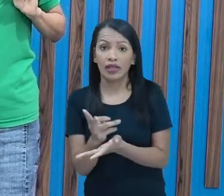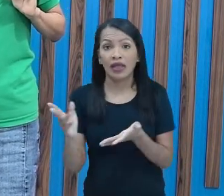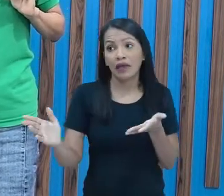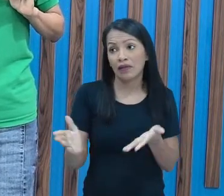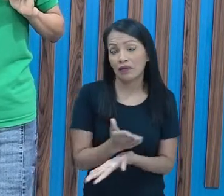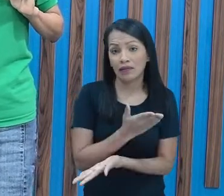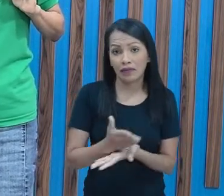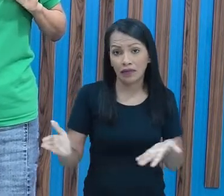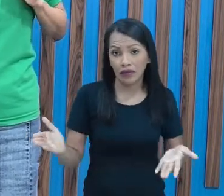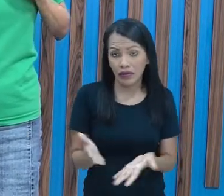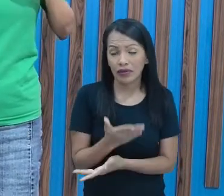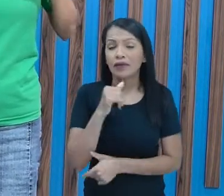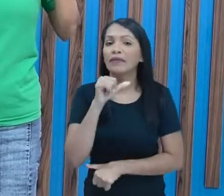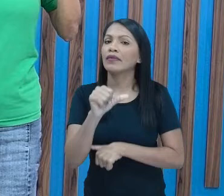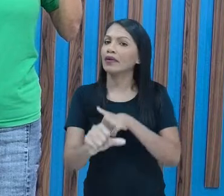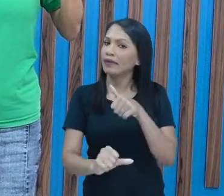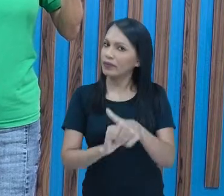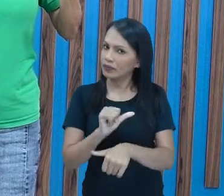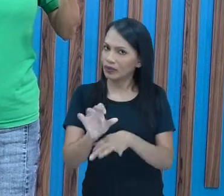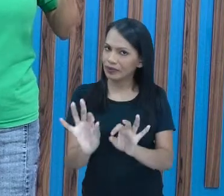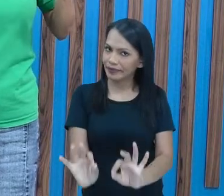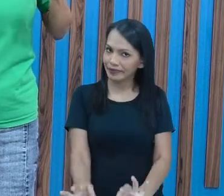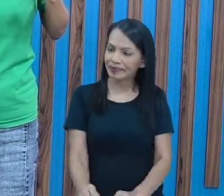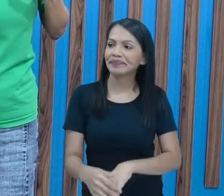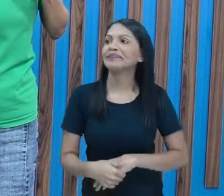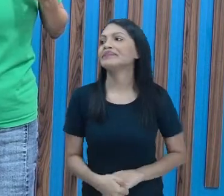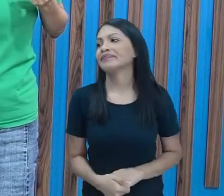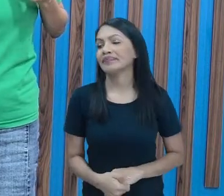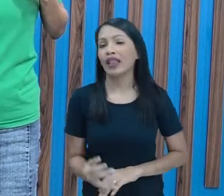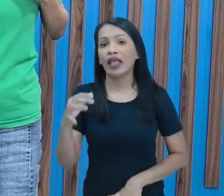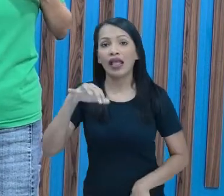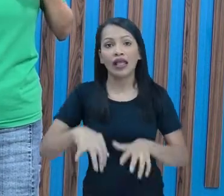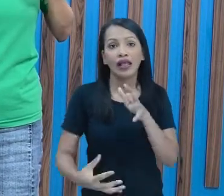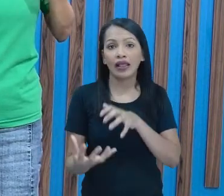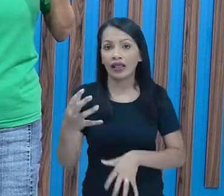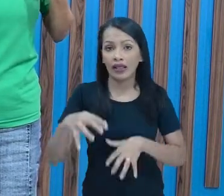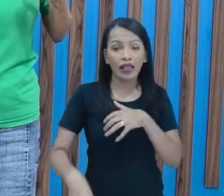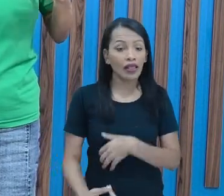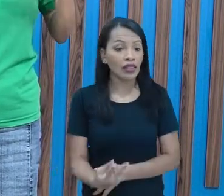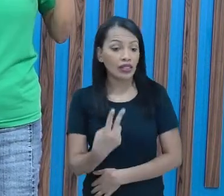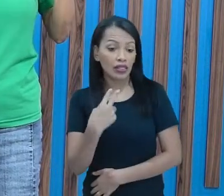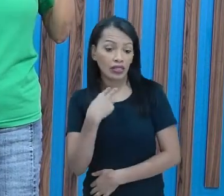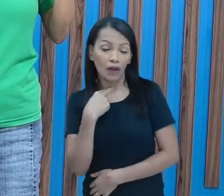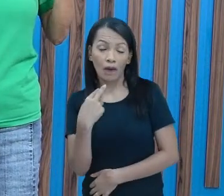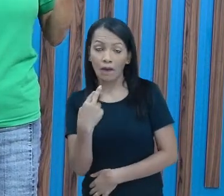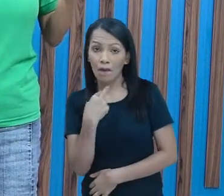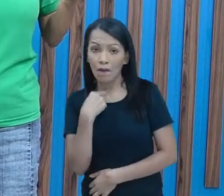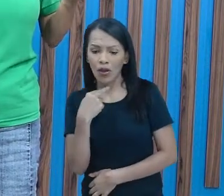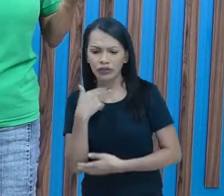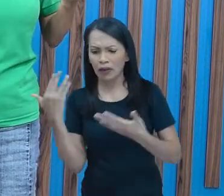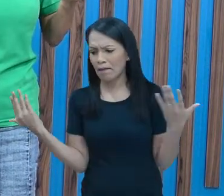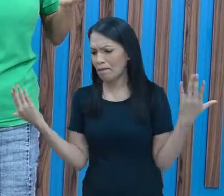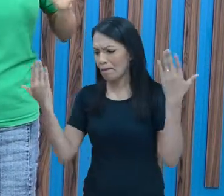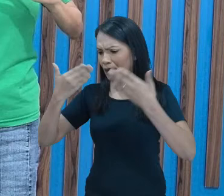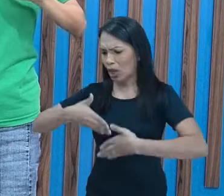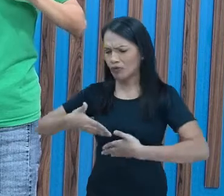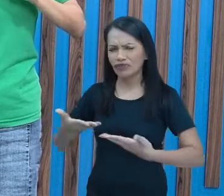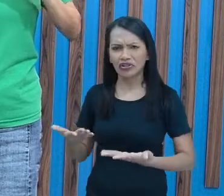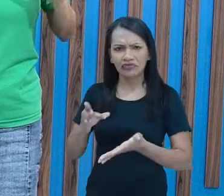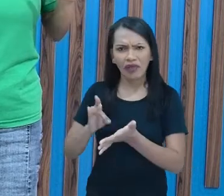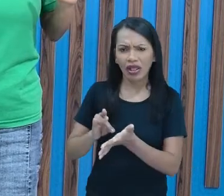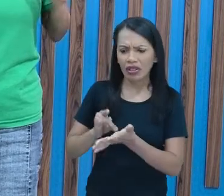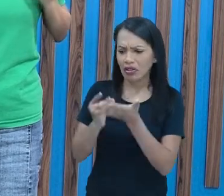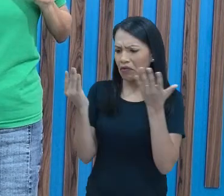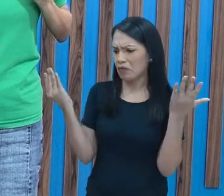alteração. As lendas não podem ser comprovadas. Como eu falei para vocês, não é?